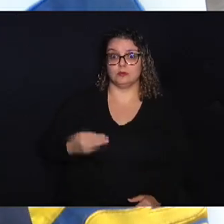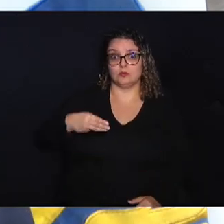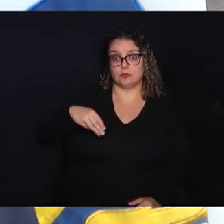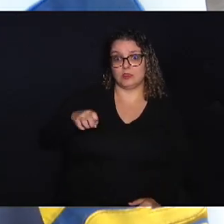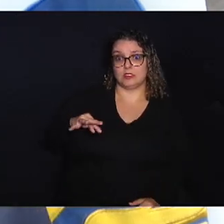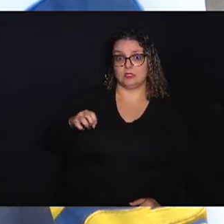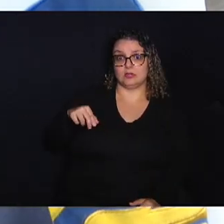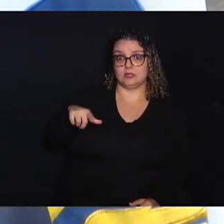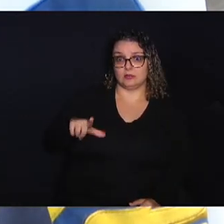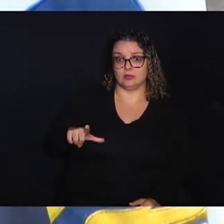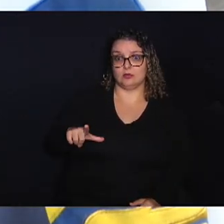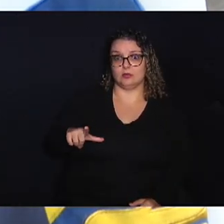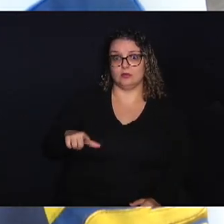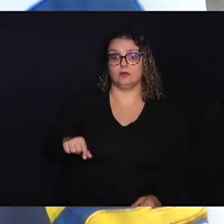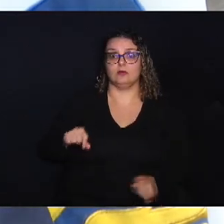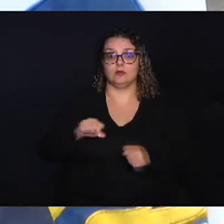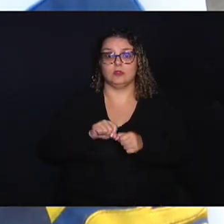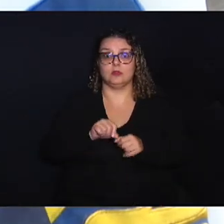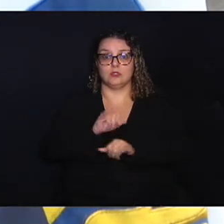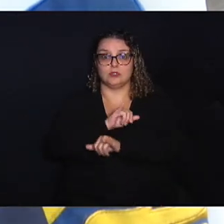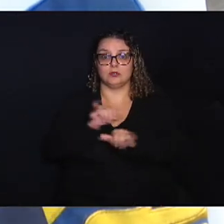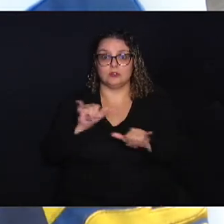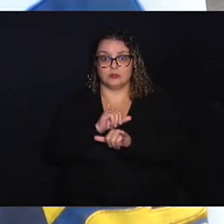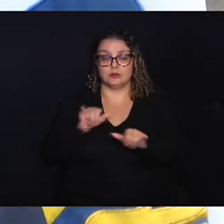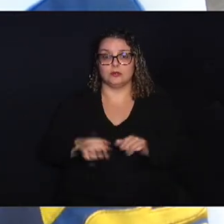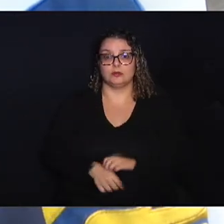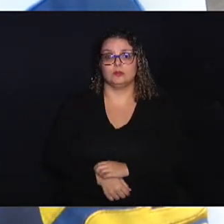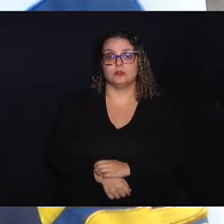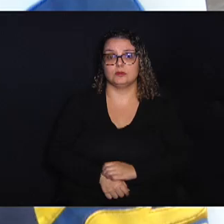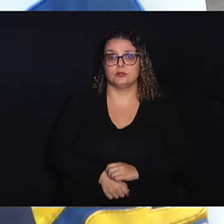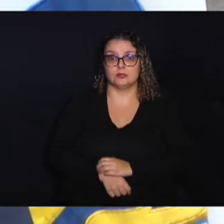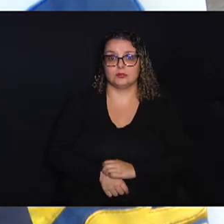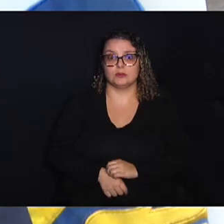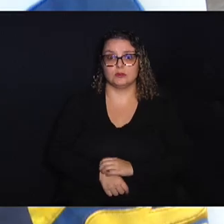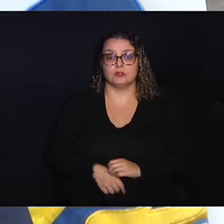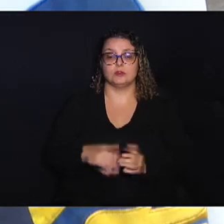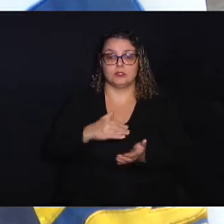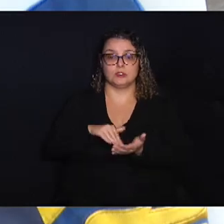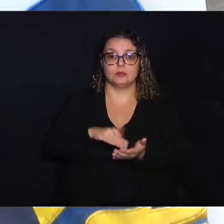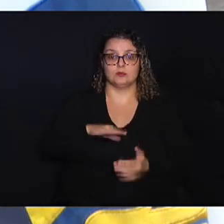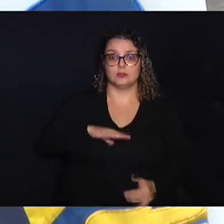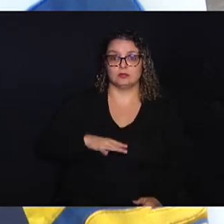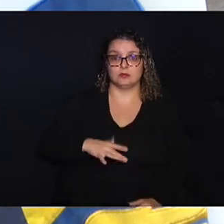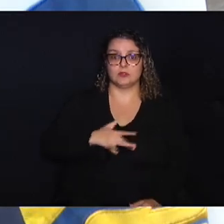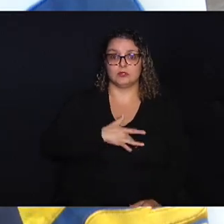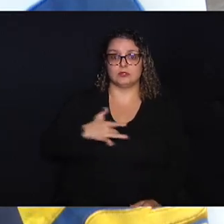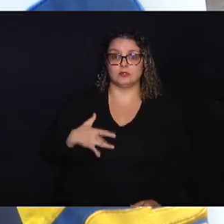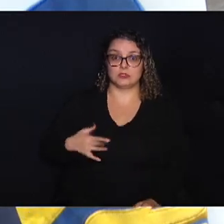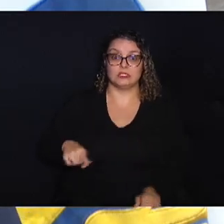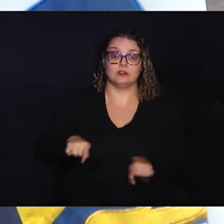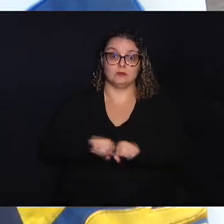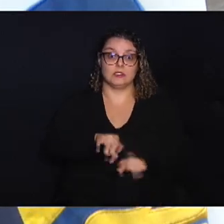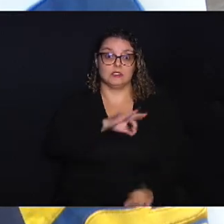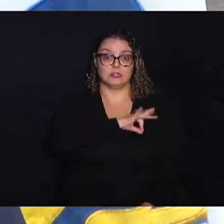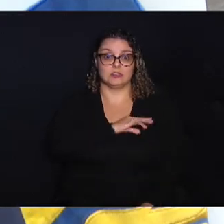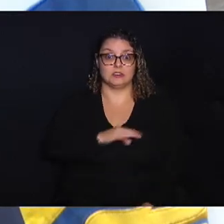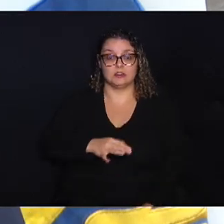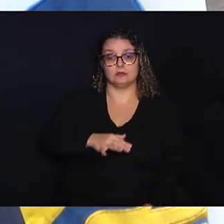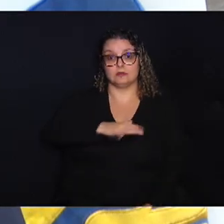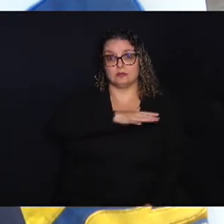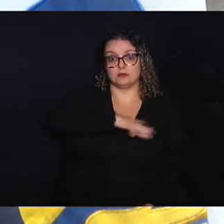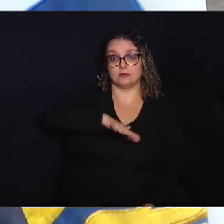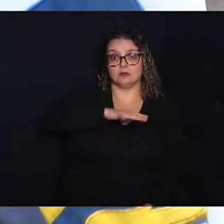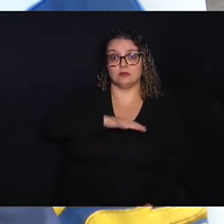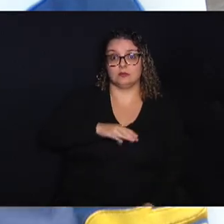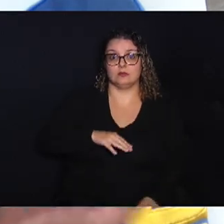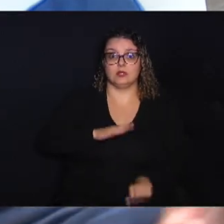imediatamente façam a notificação à Secretaria Municipal de Saúde e também à Delegacia de Polícia, para que as medidas